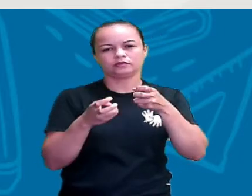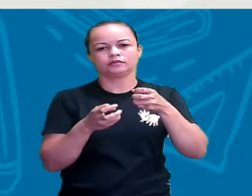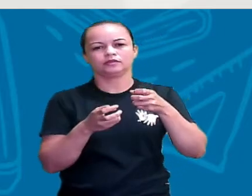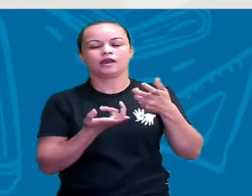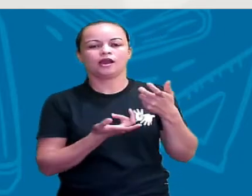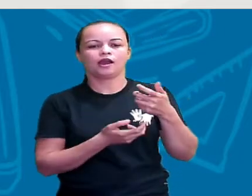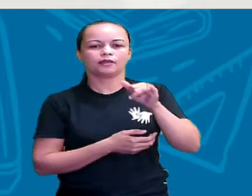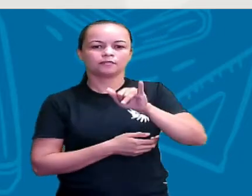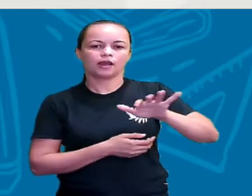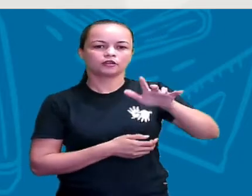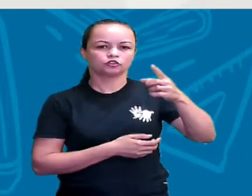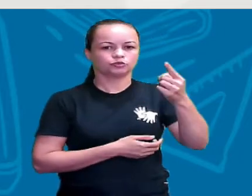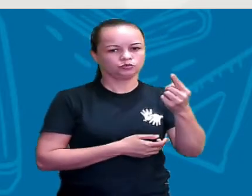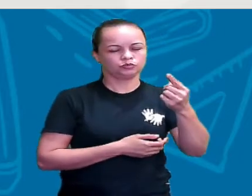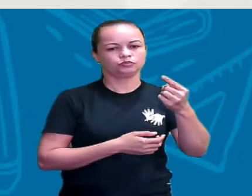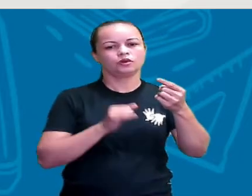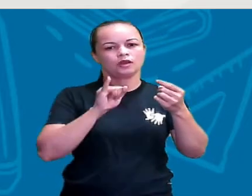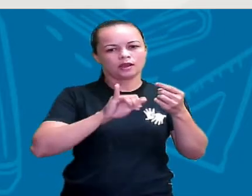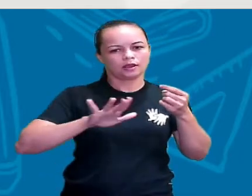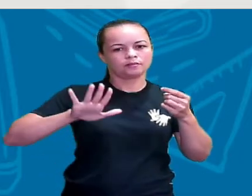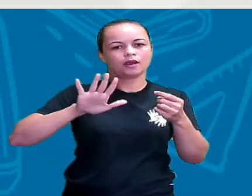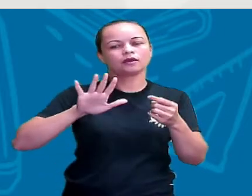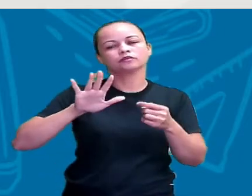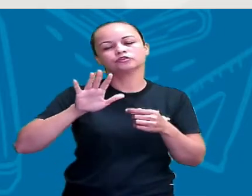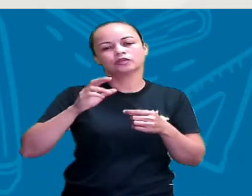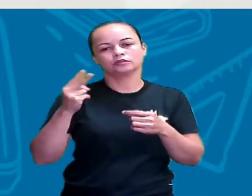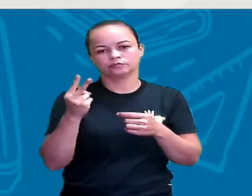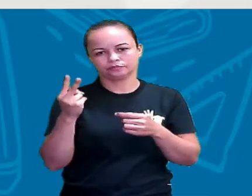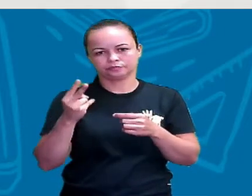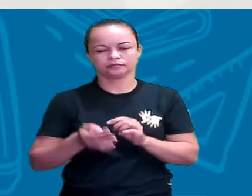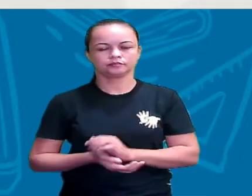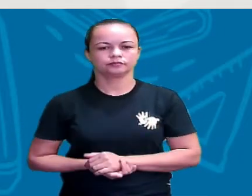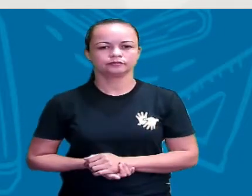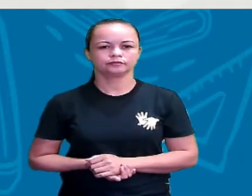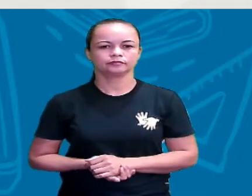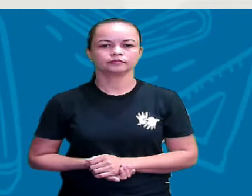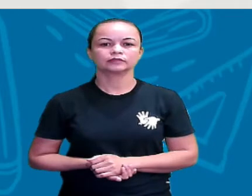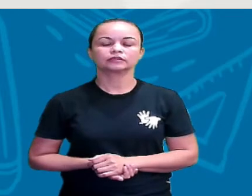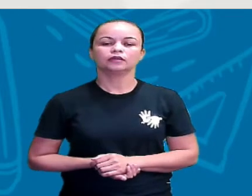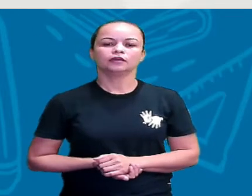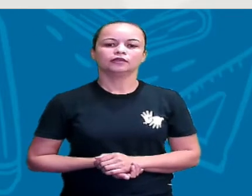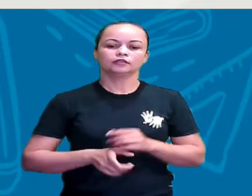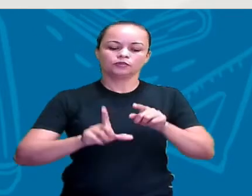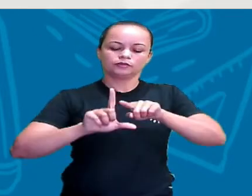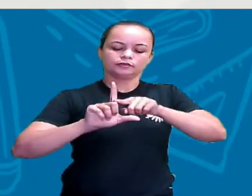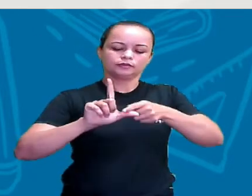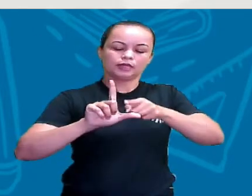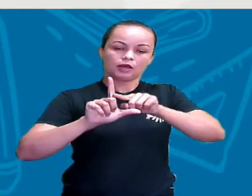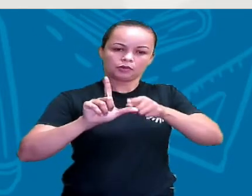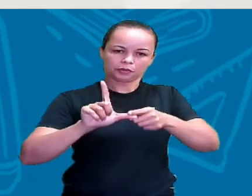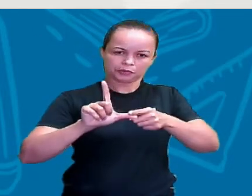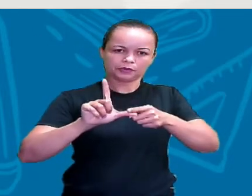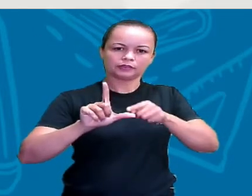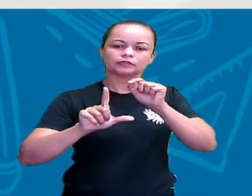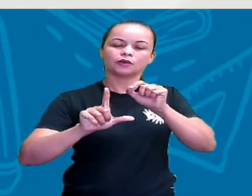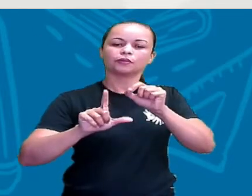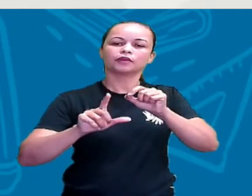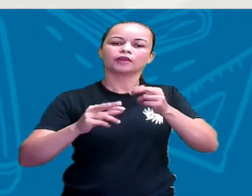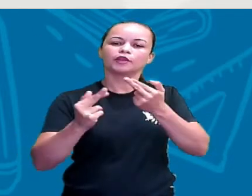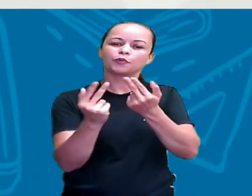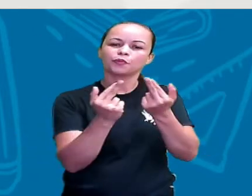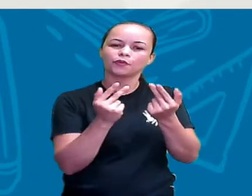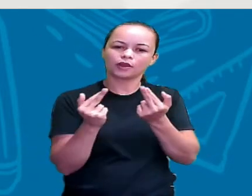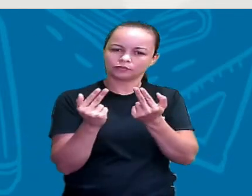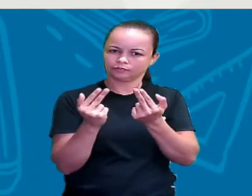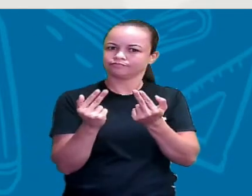figura 2, tá? Então, o que é que nós podemos observar? Os meus ângulos, eles são o quê? Congruentes,